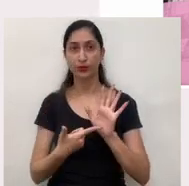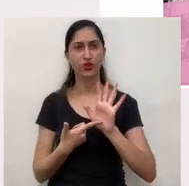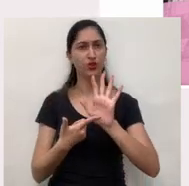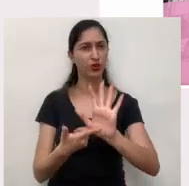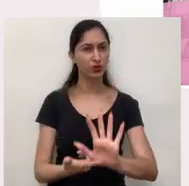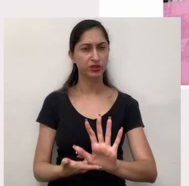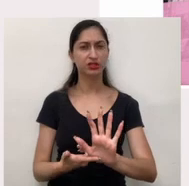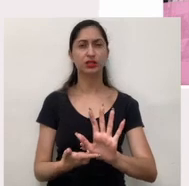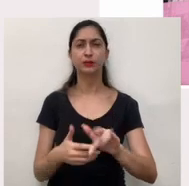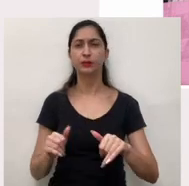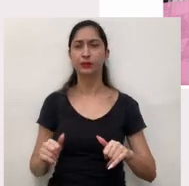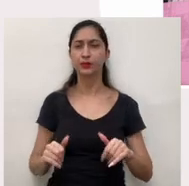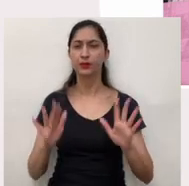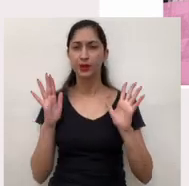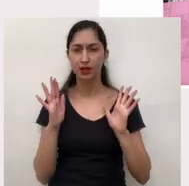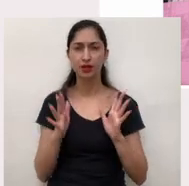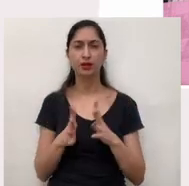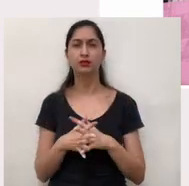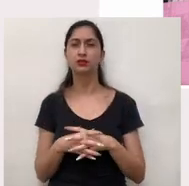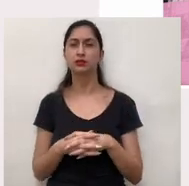esse